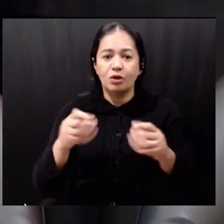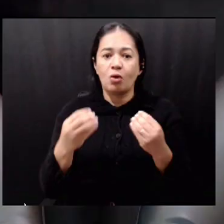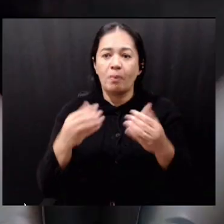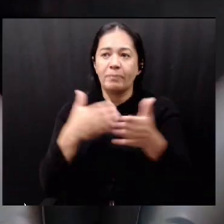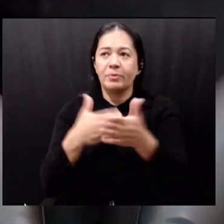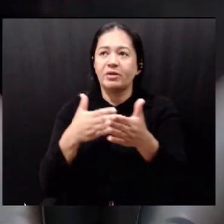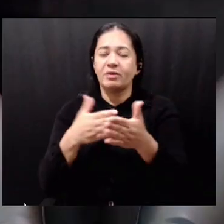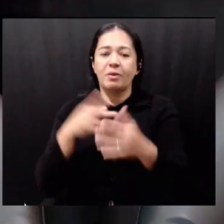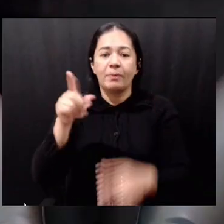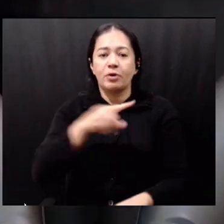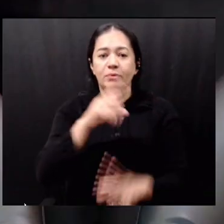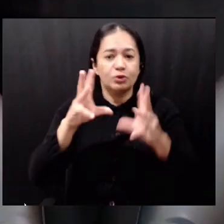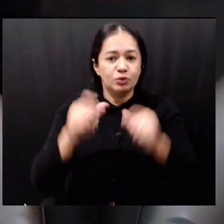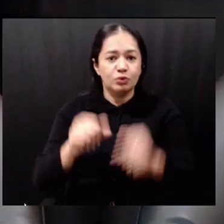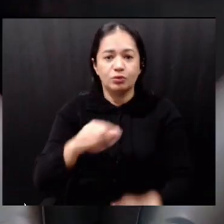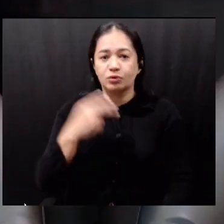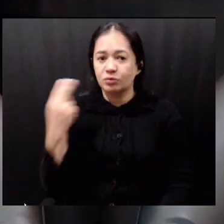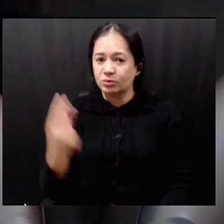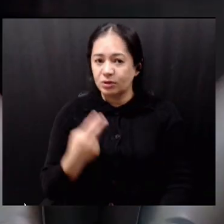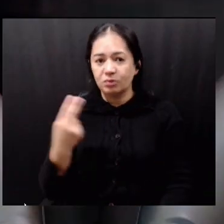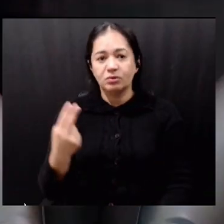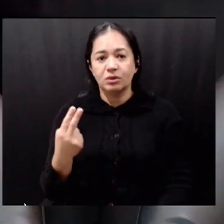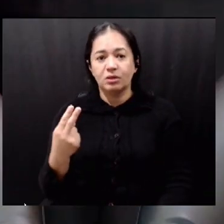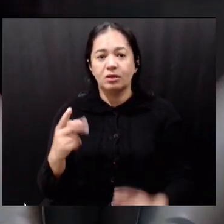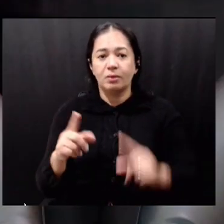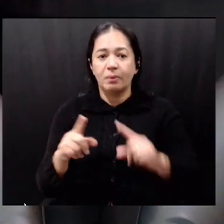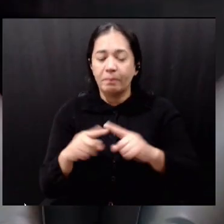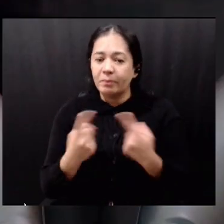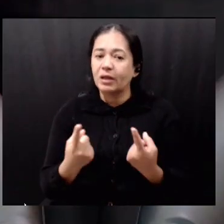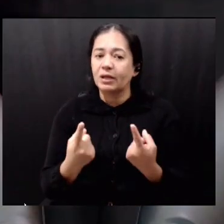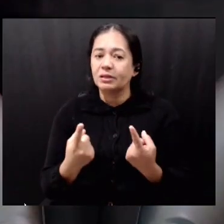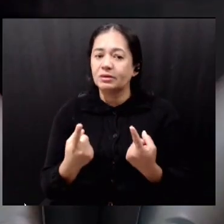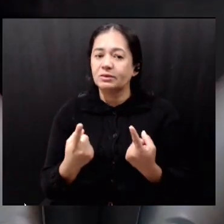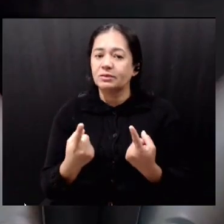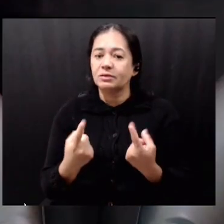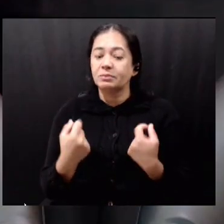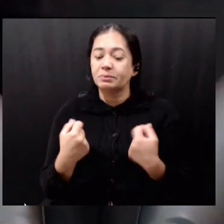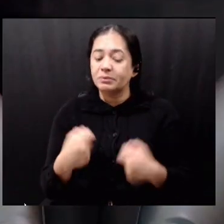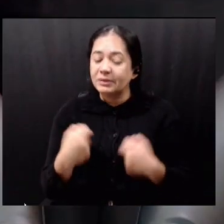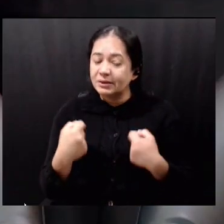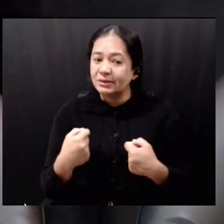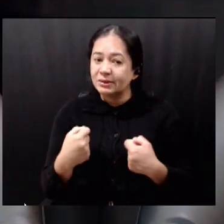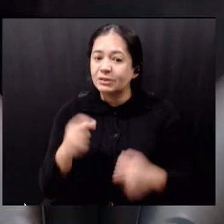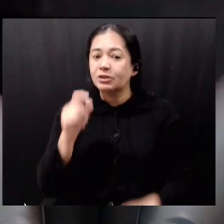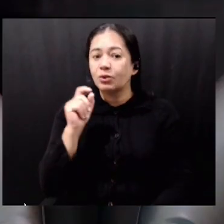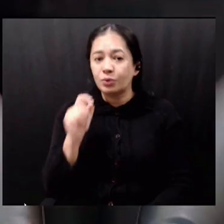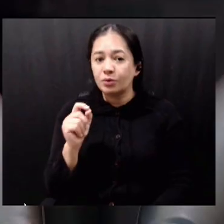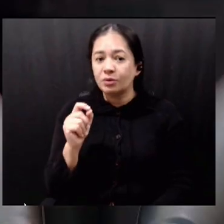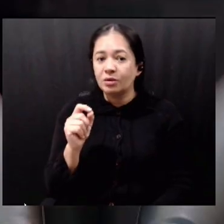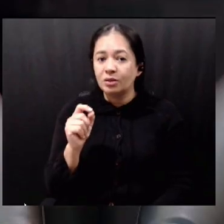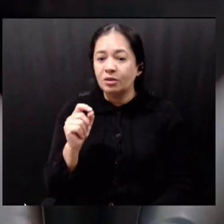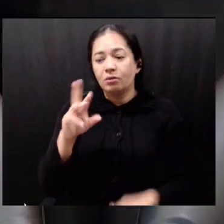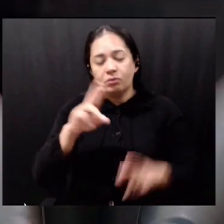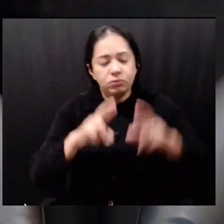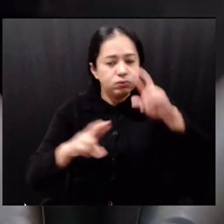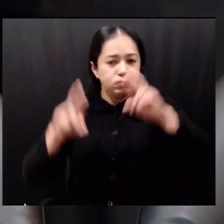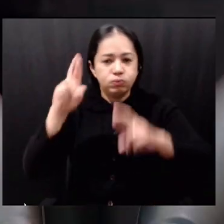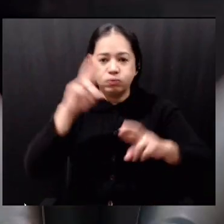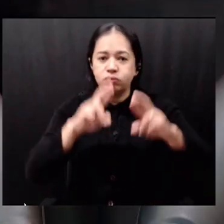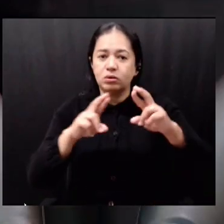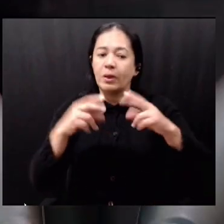crianças do uso de telas, mas, de fato, precisa ter uma supervisão. Isso não pode ser